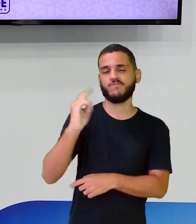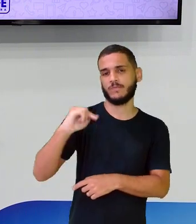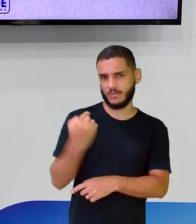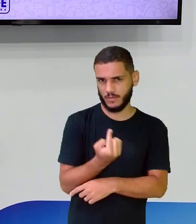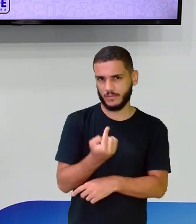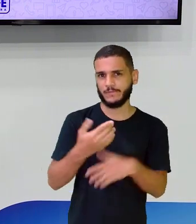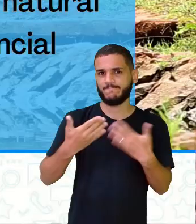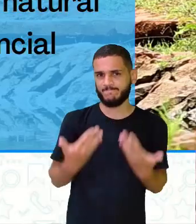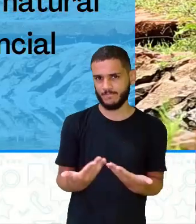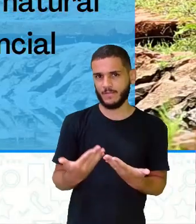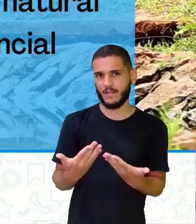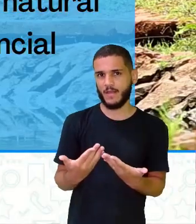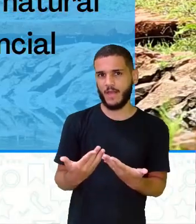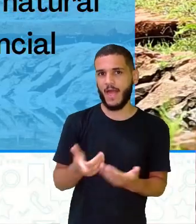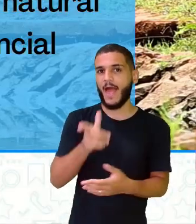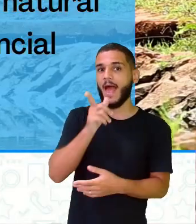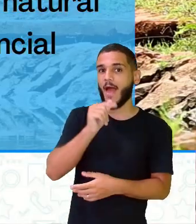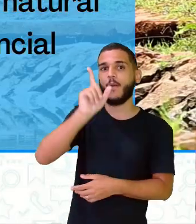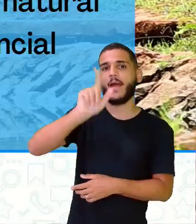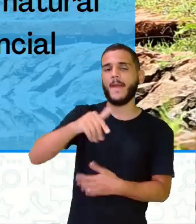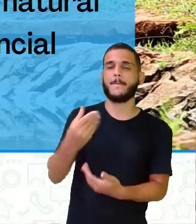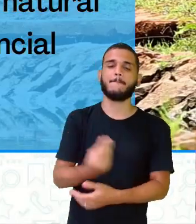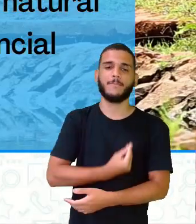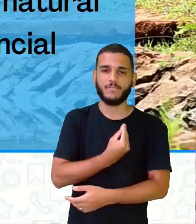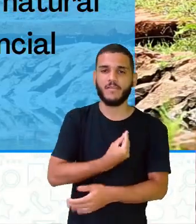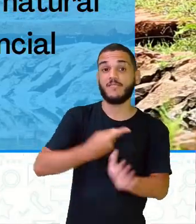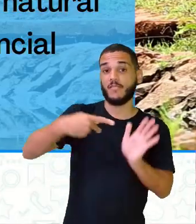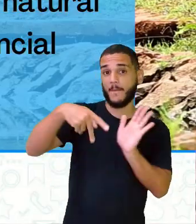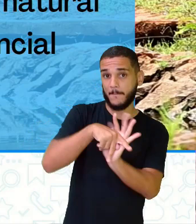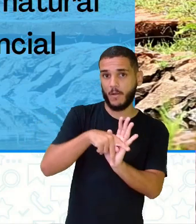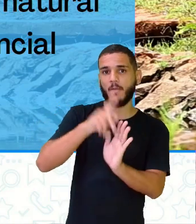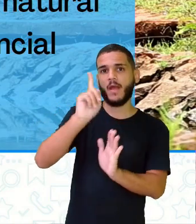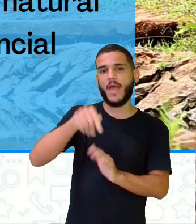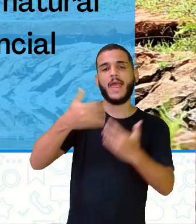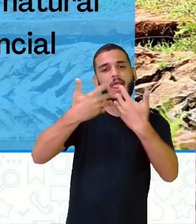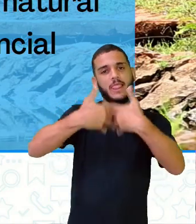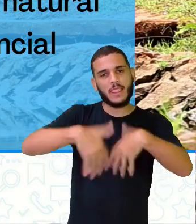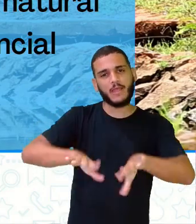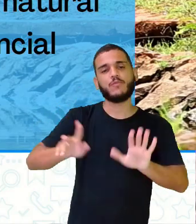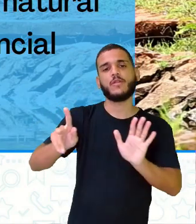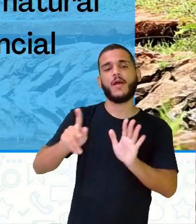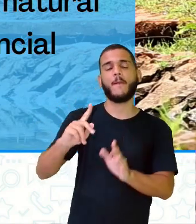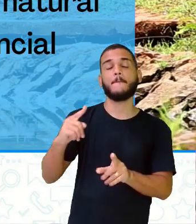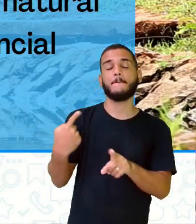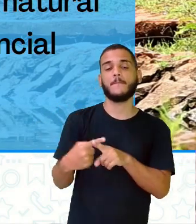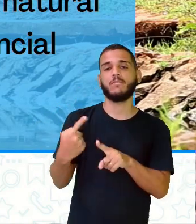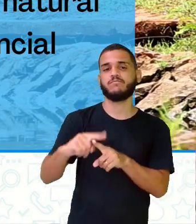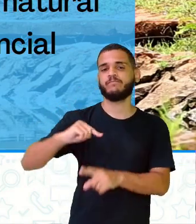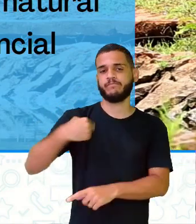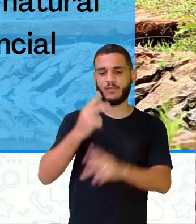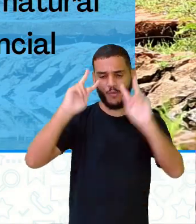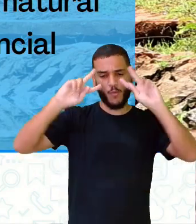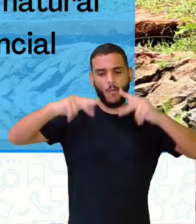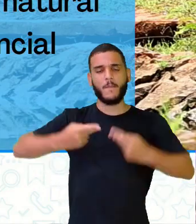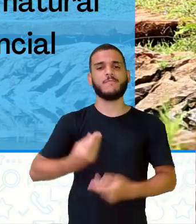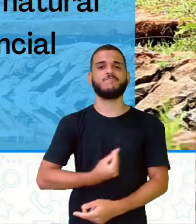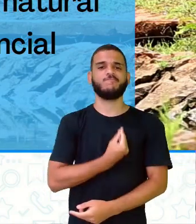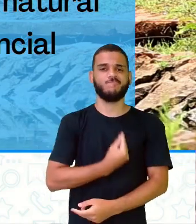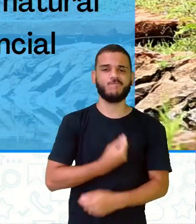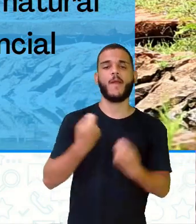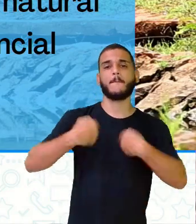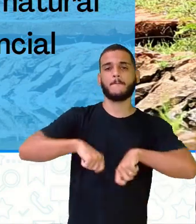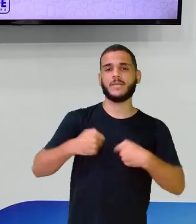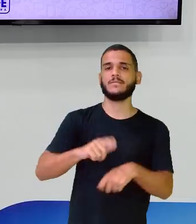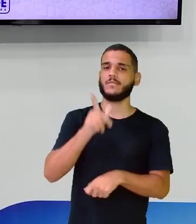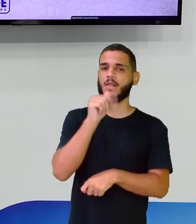relembrar. A água é fonte de vida e é um recurso natural essencial para todos os seres vivos